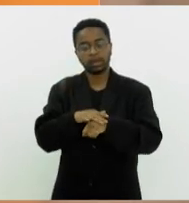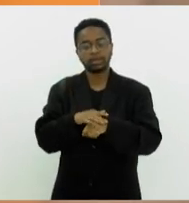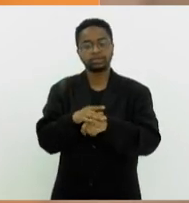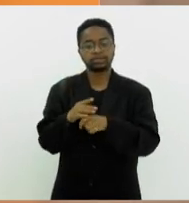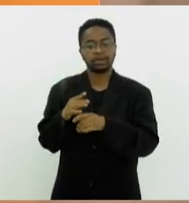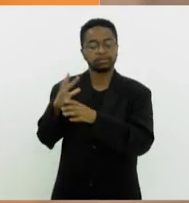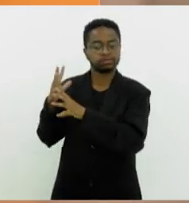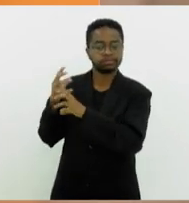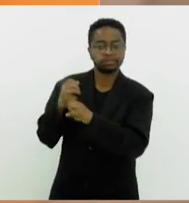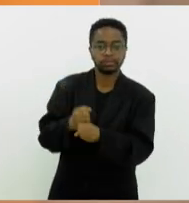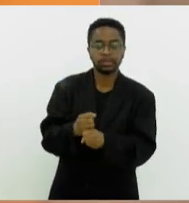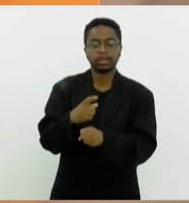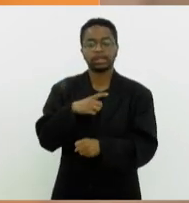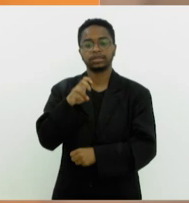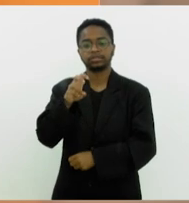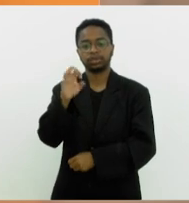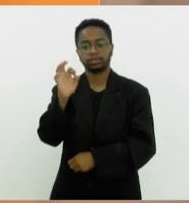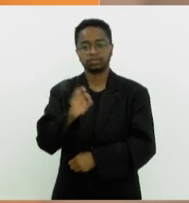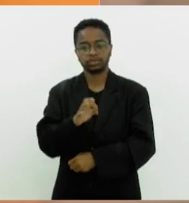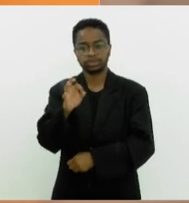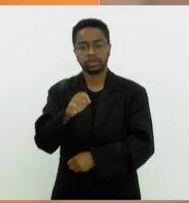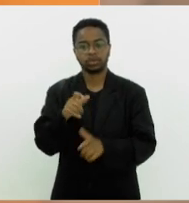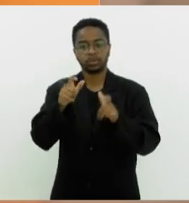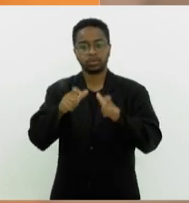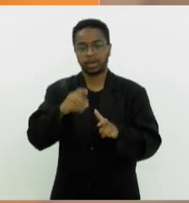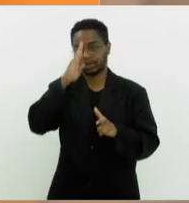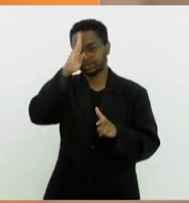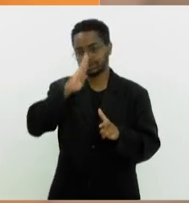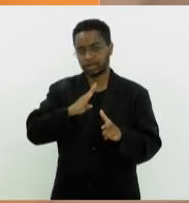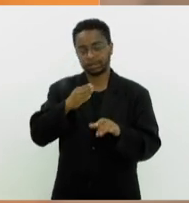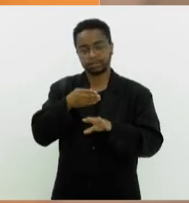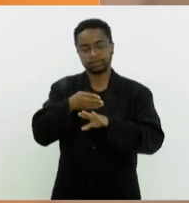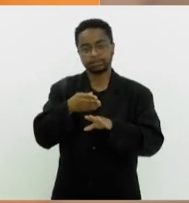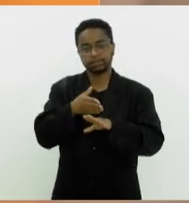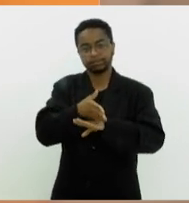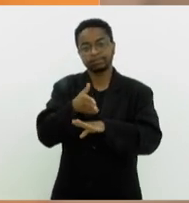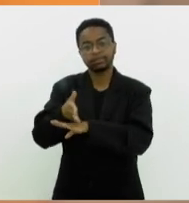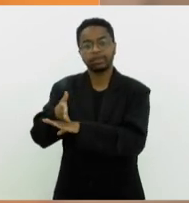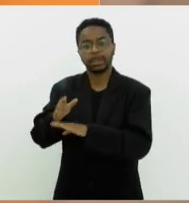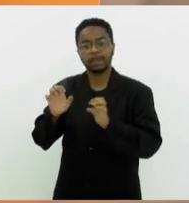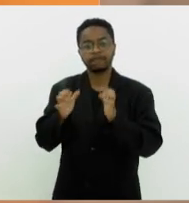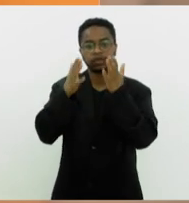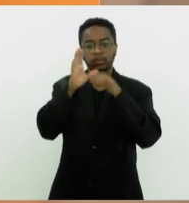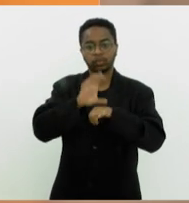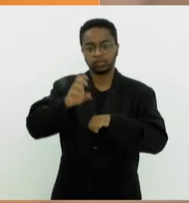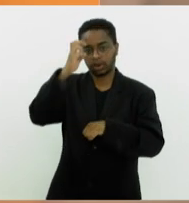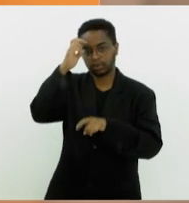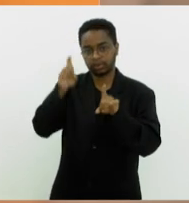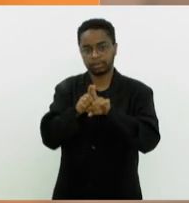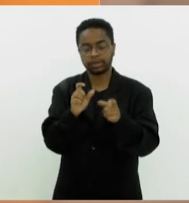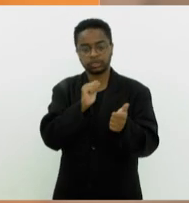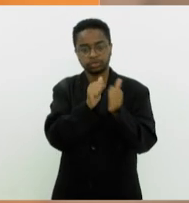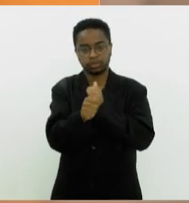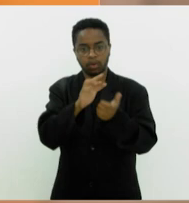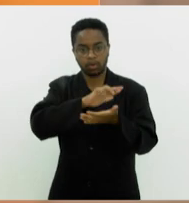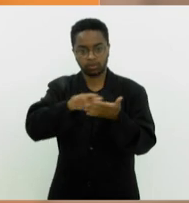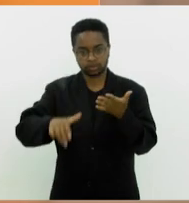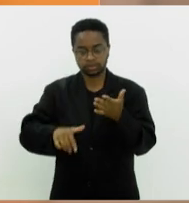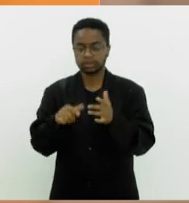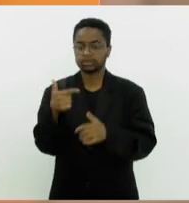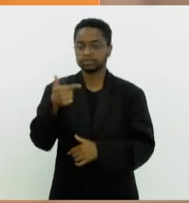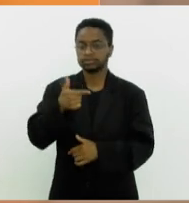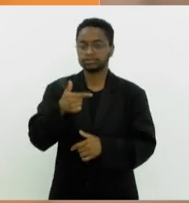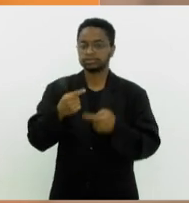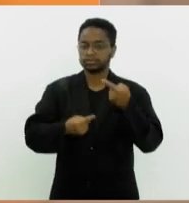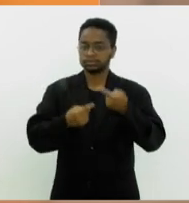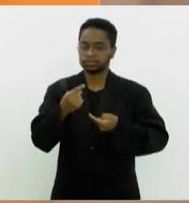no mínimo 5% dos lugares gratuitos em eventos culturais e esportivos. Em segunda discussão, proposta